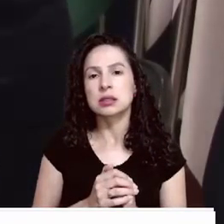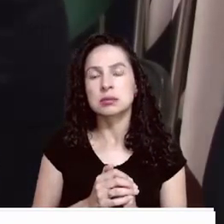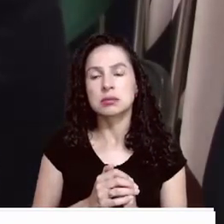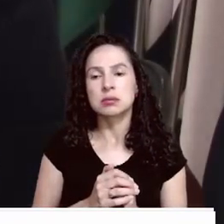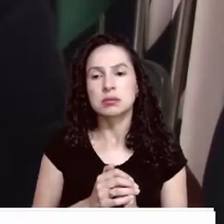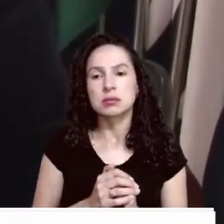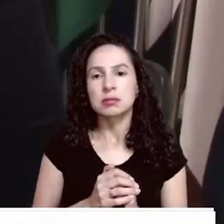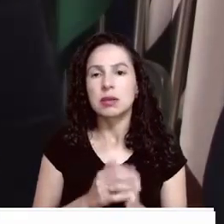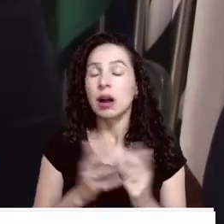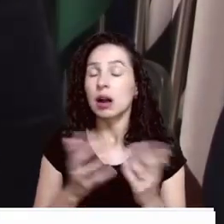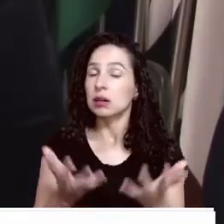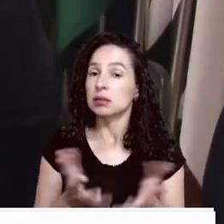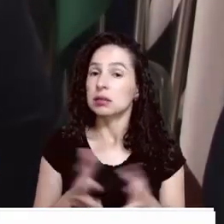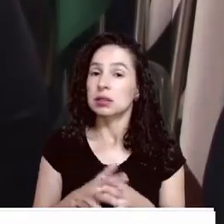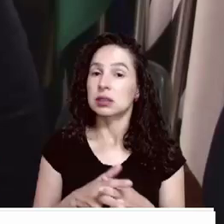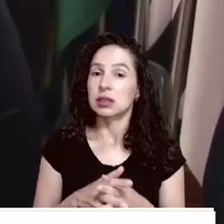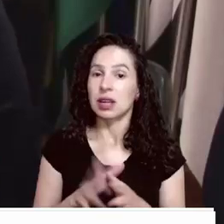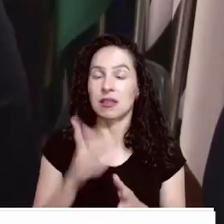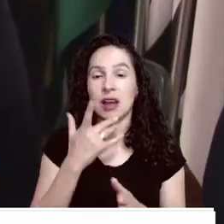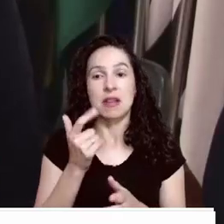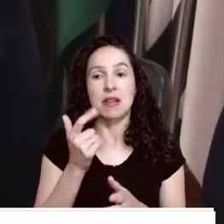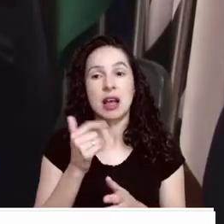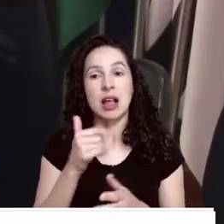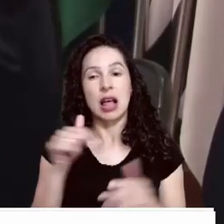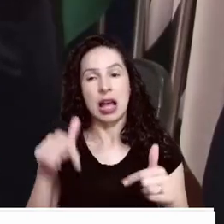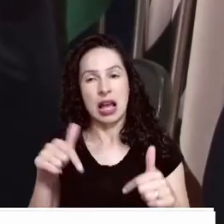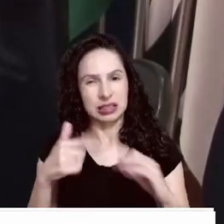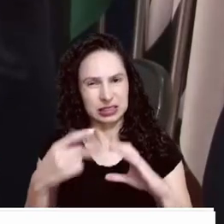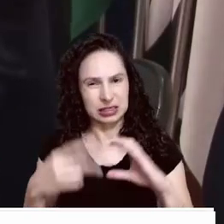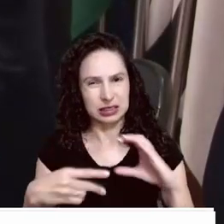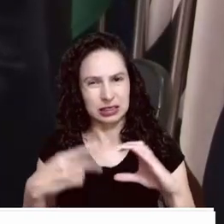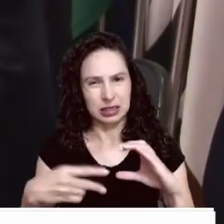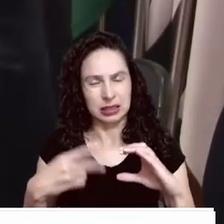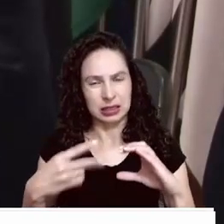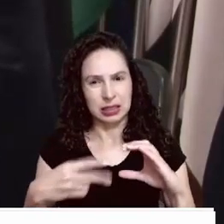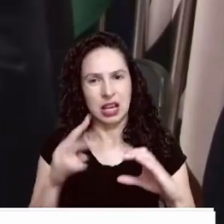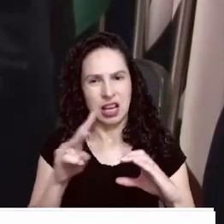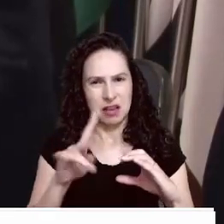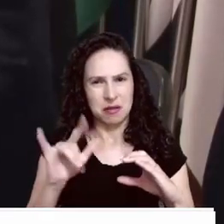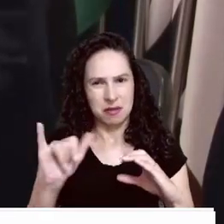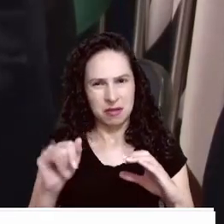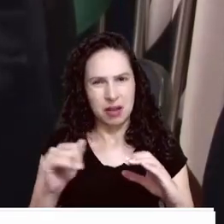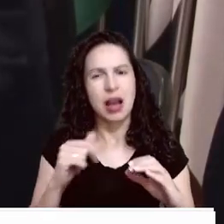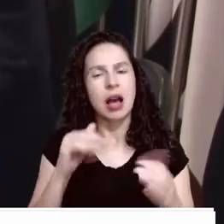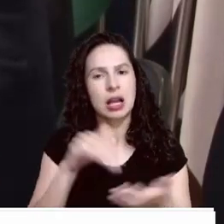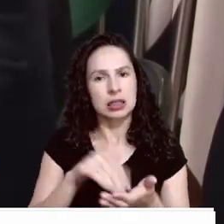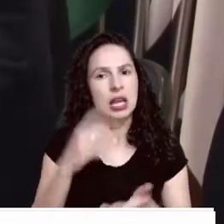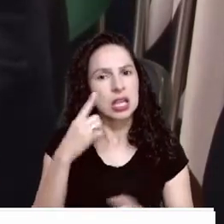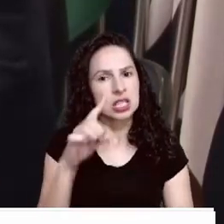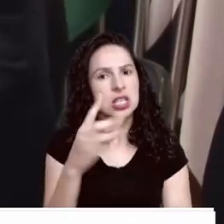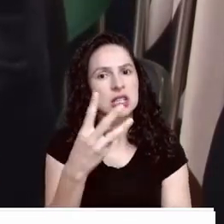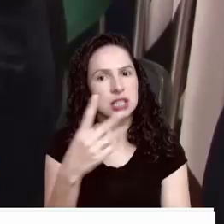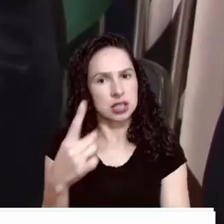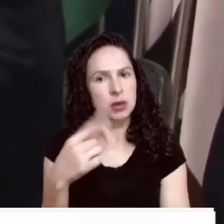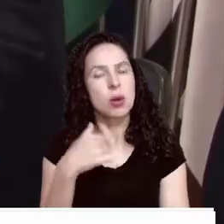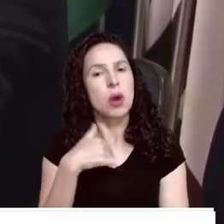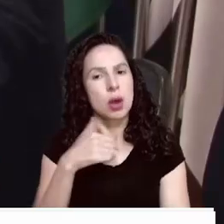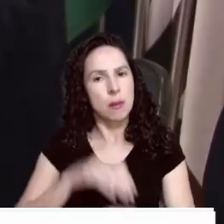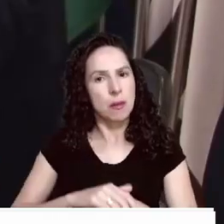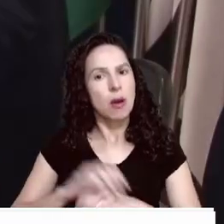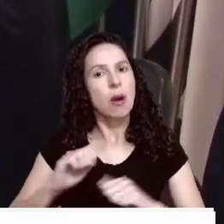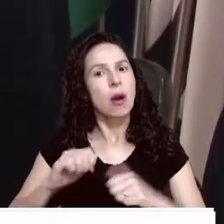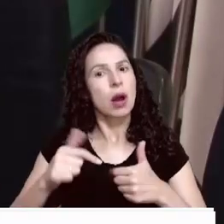Agora, falar que essa Câmara Municipal, ela vai até o dia 31. Eu vou ter ato administrativo.